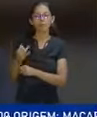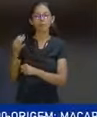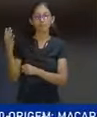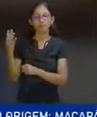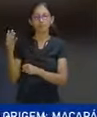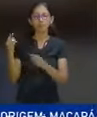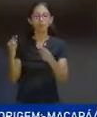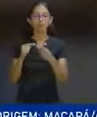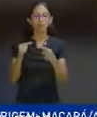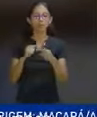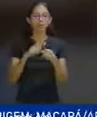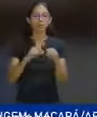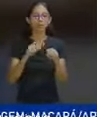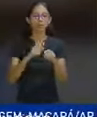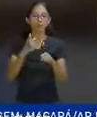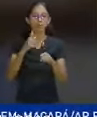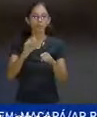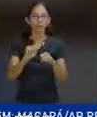06000188-84.2023. Ponto